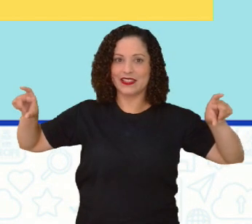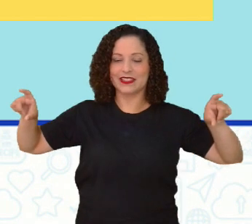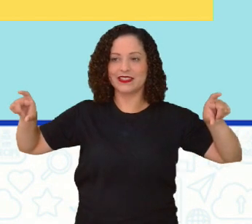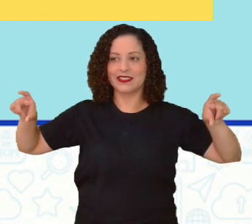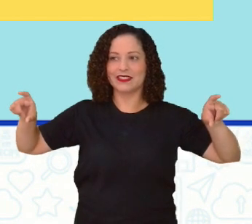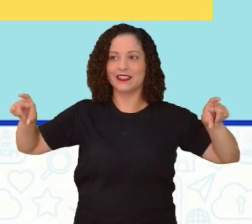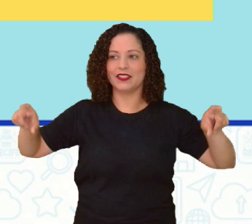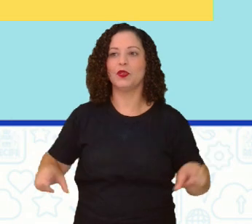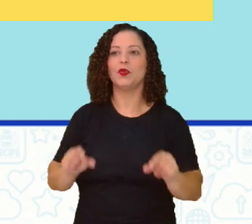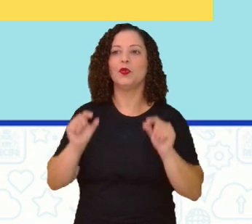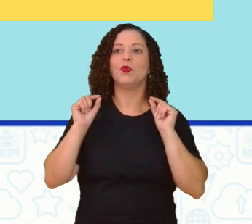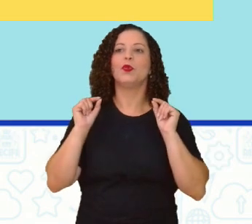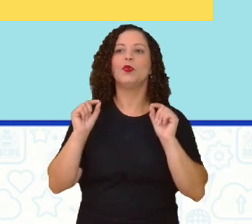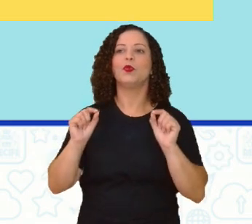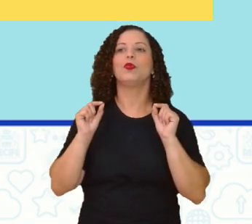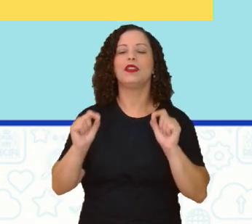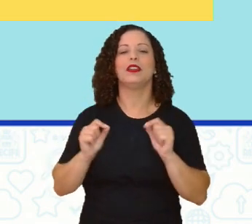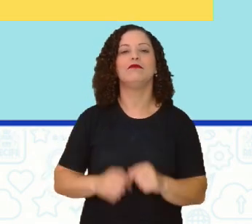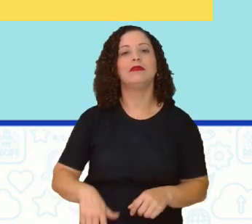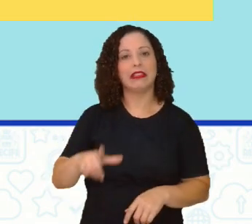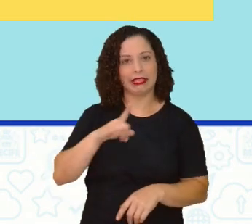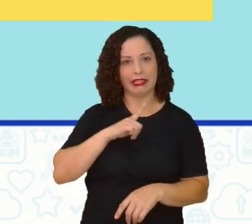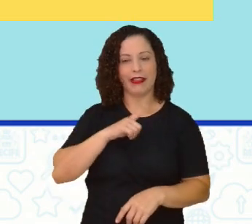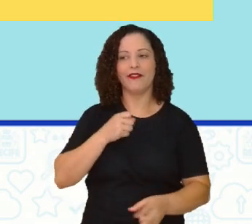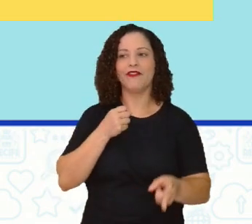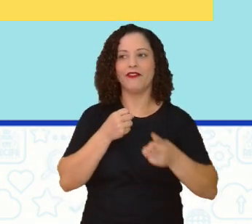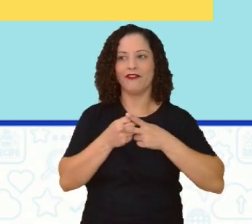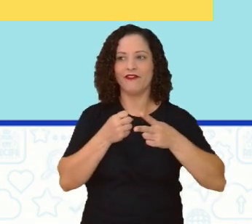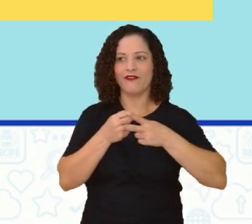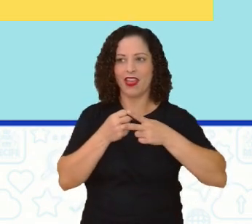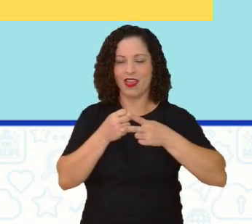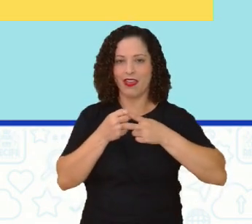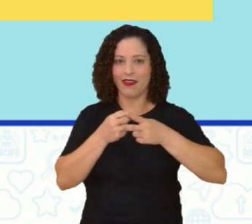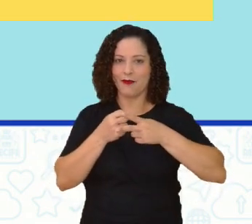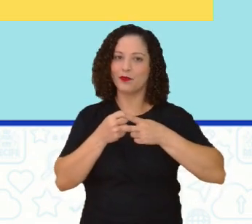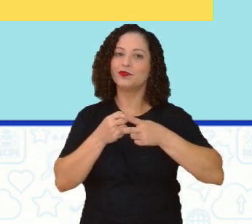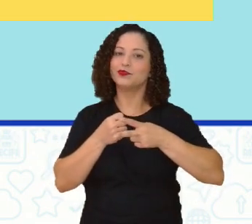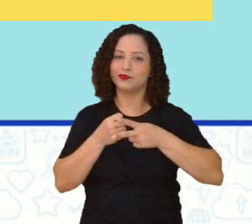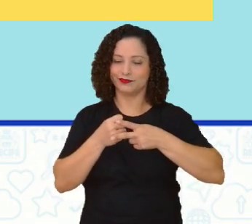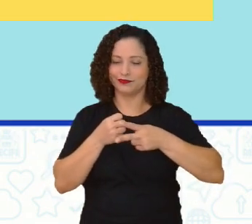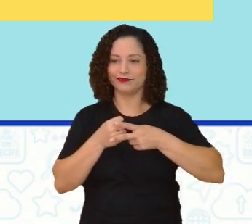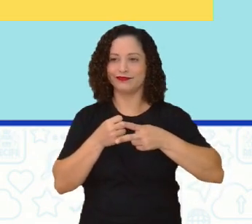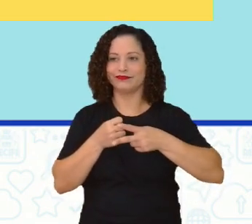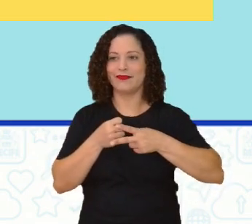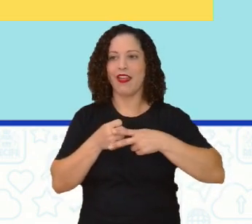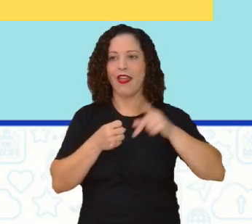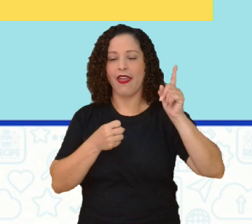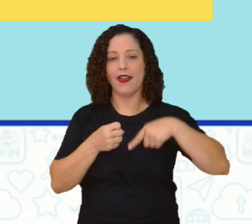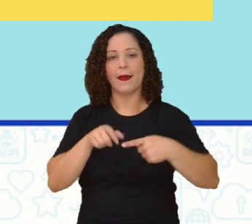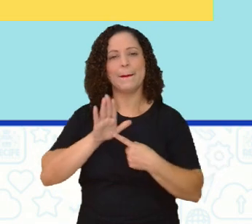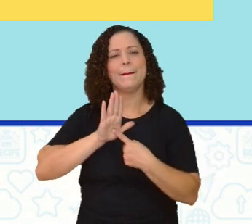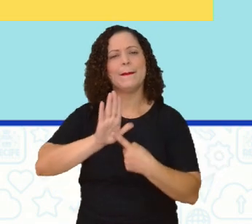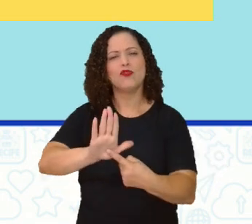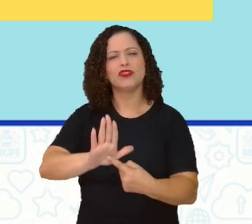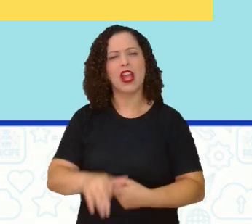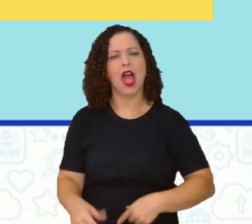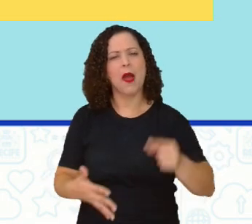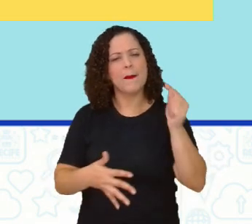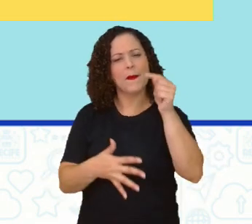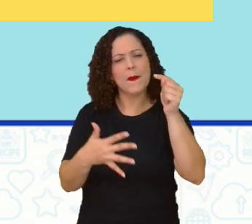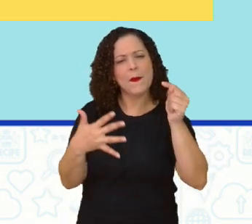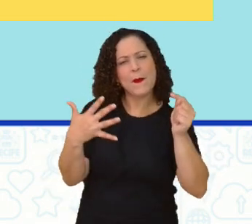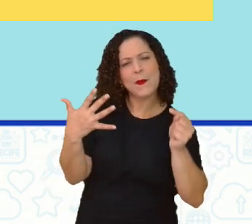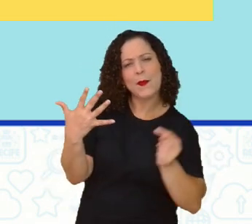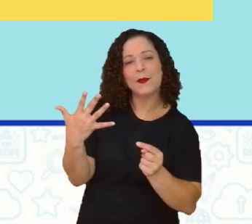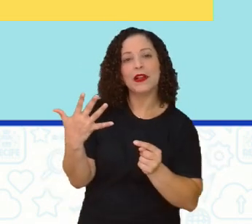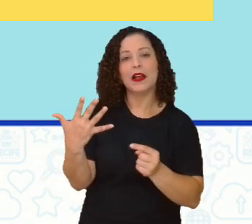é oração porque tem verbo, né? É advérbio porque expressa alguma daquelas circunstâncias